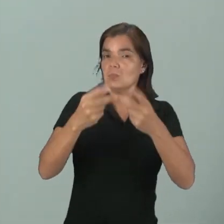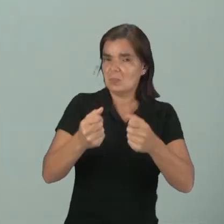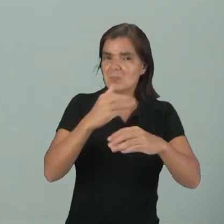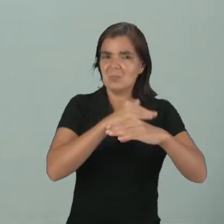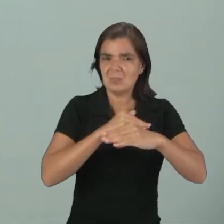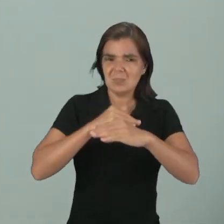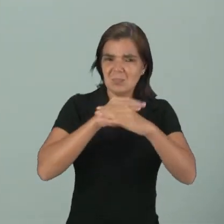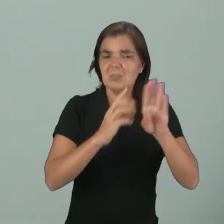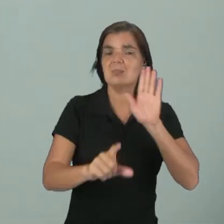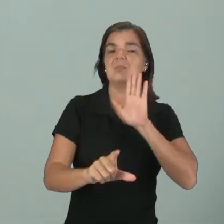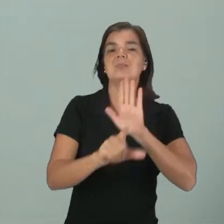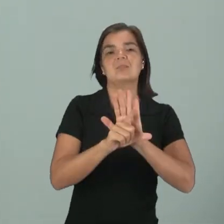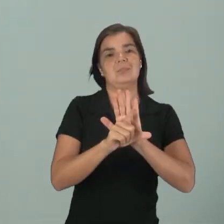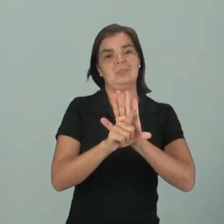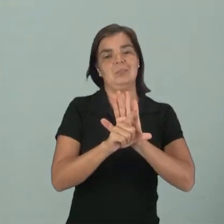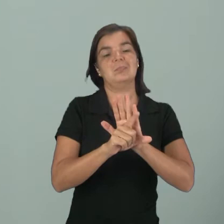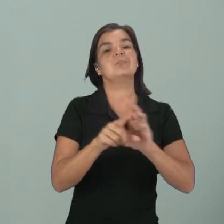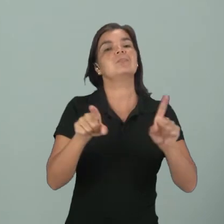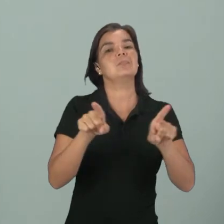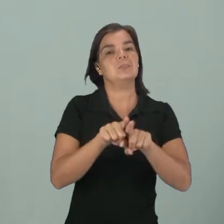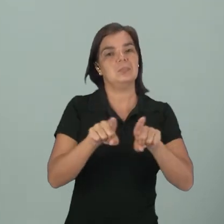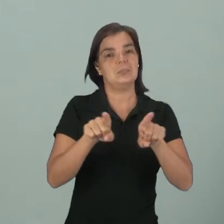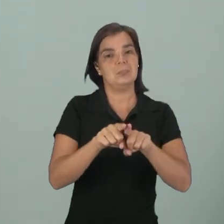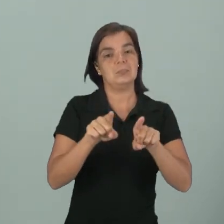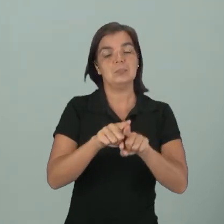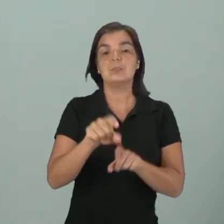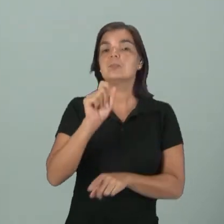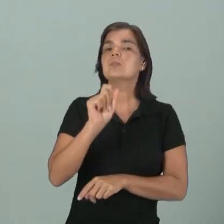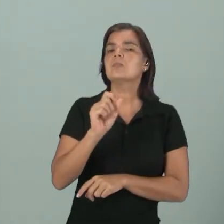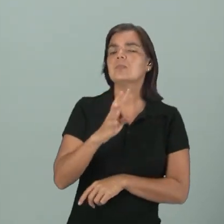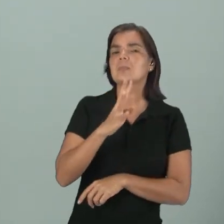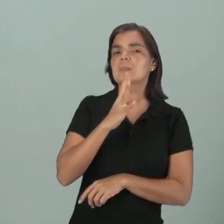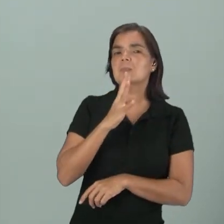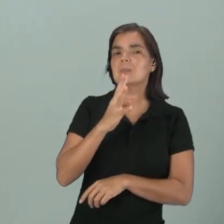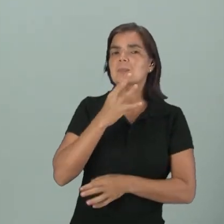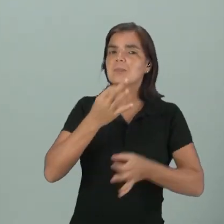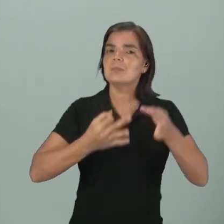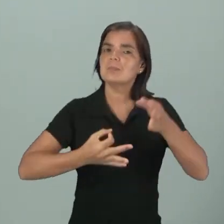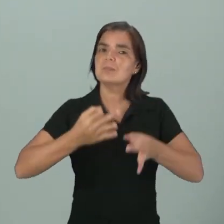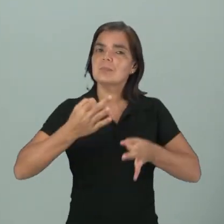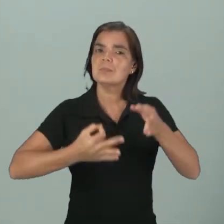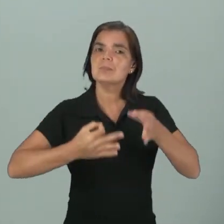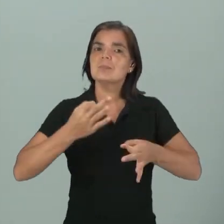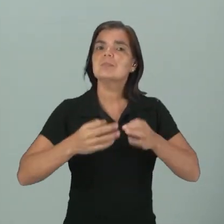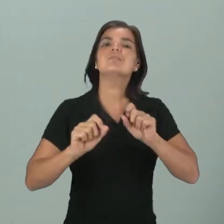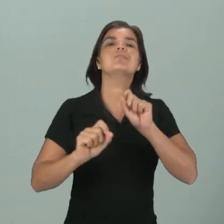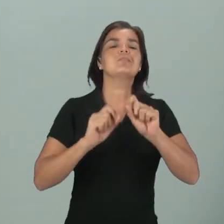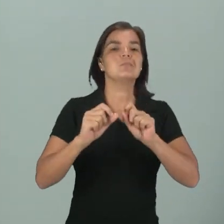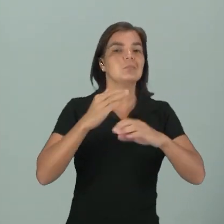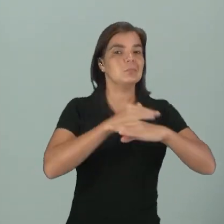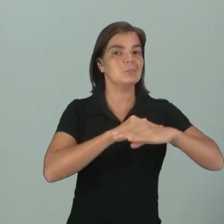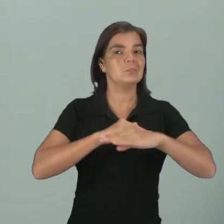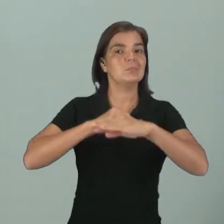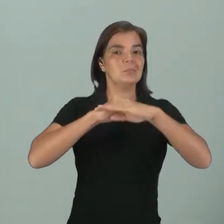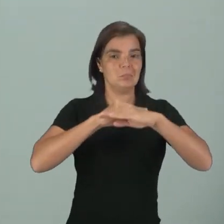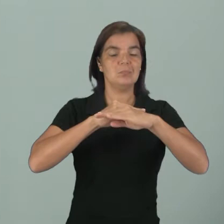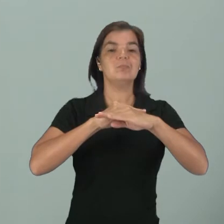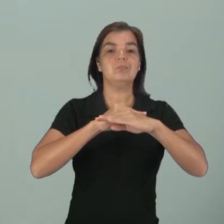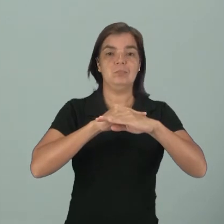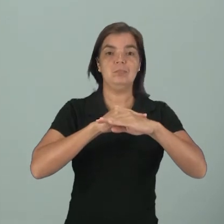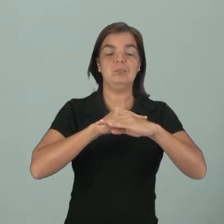são iguais perante a lei, também é o reconhecimento jurídico no que diz respeito à condição de